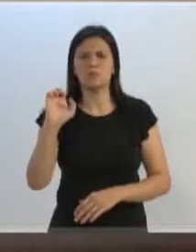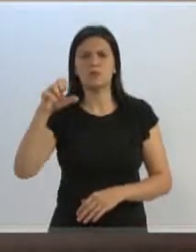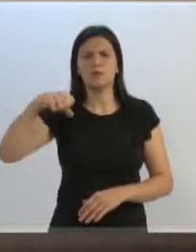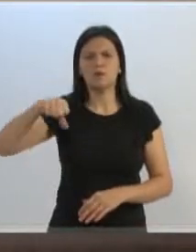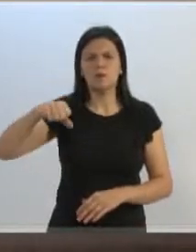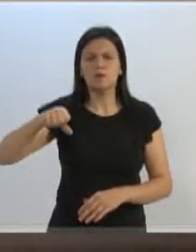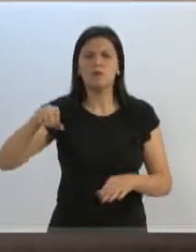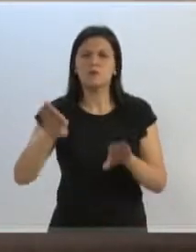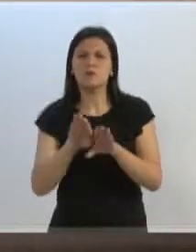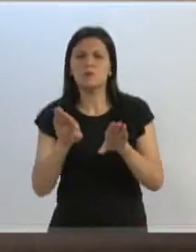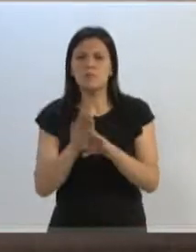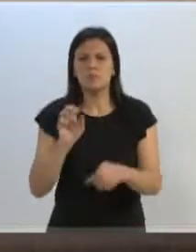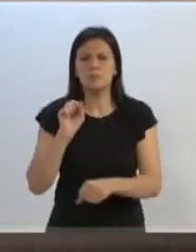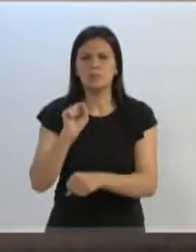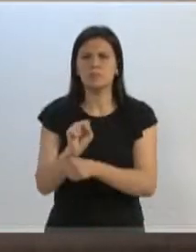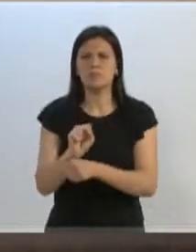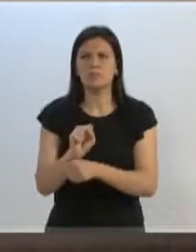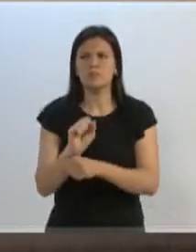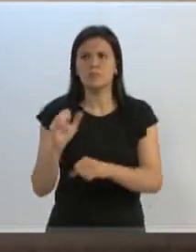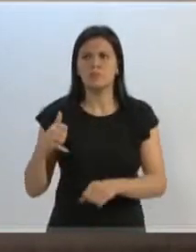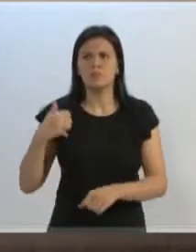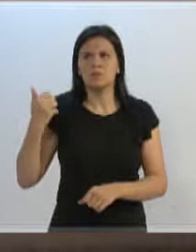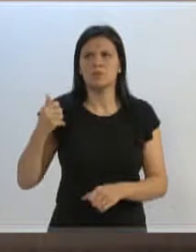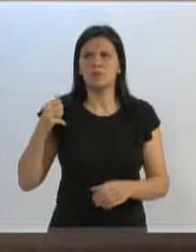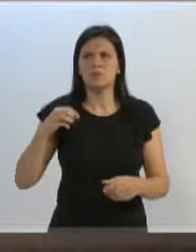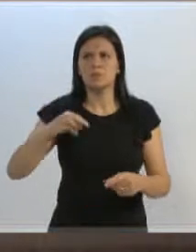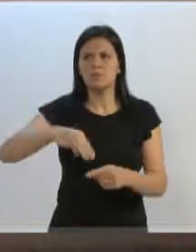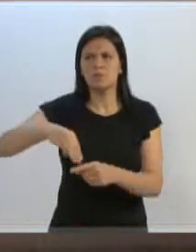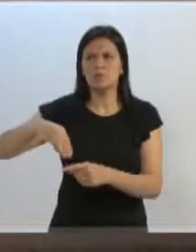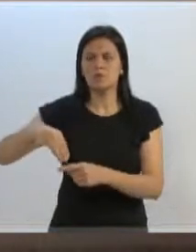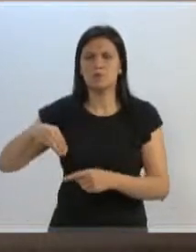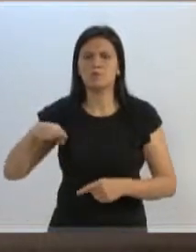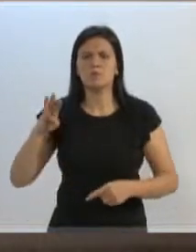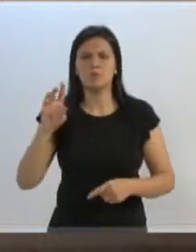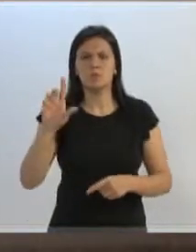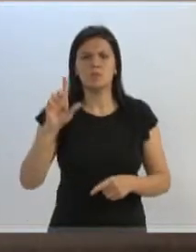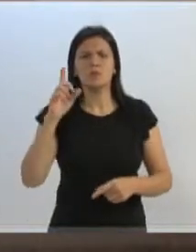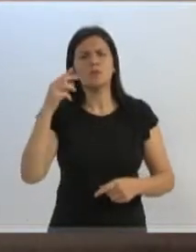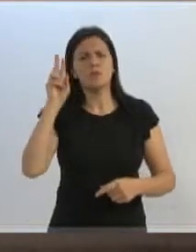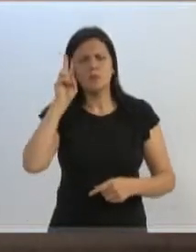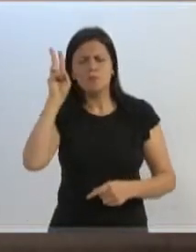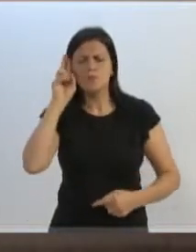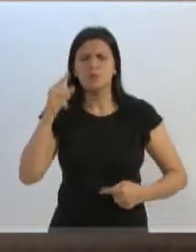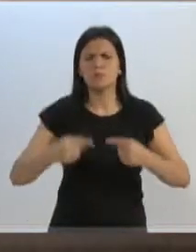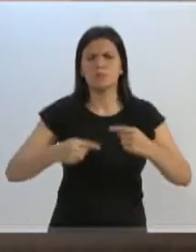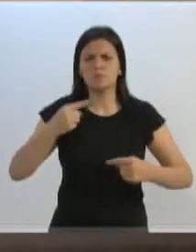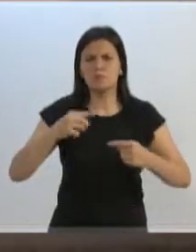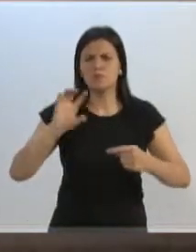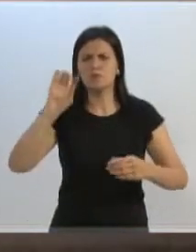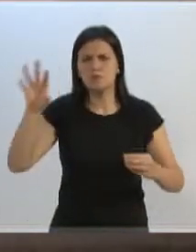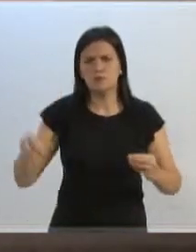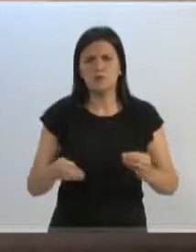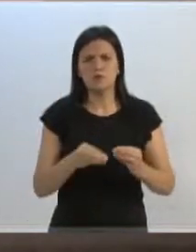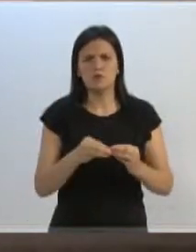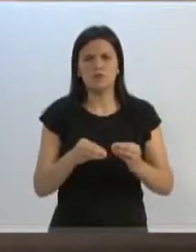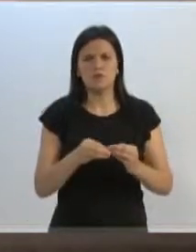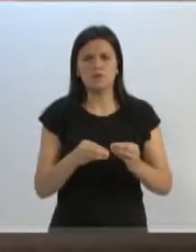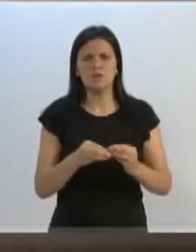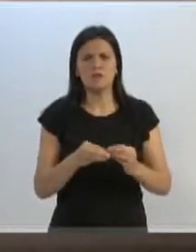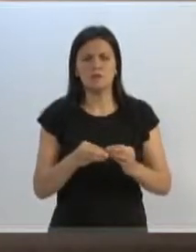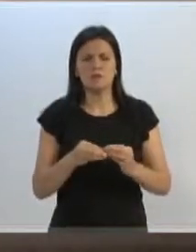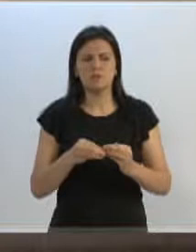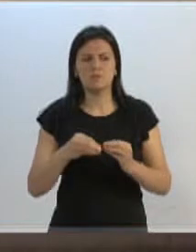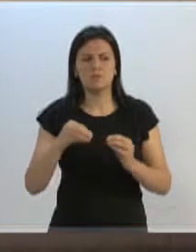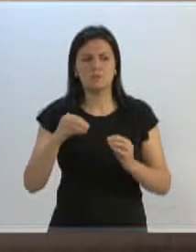lgbt no calendário oficial de eventos do município lembrando que a discussão foi feita na sessão passada apenas a inclusão aqui na questão da